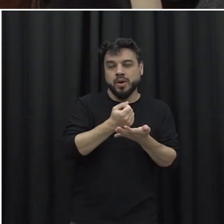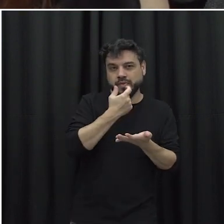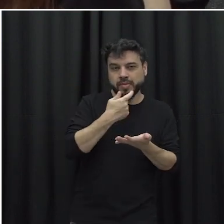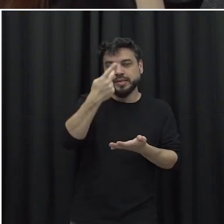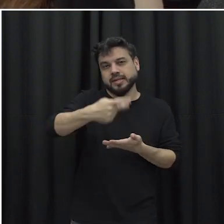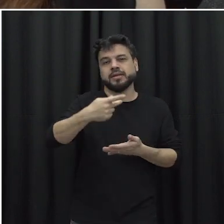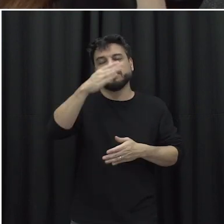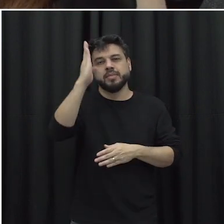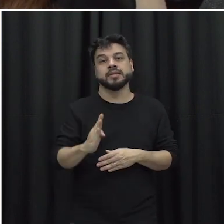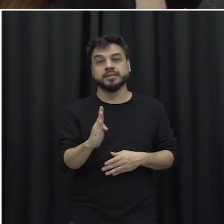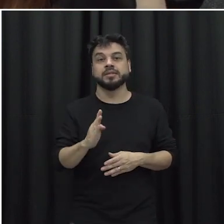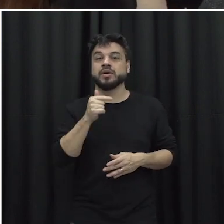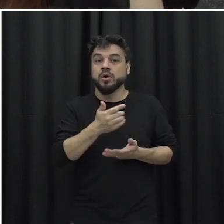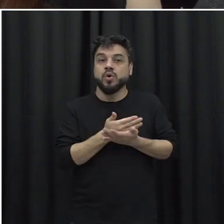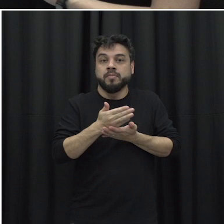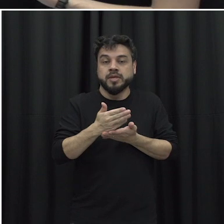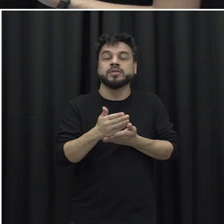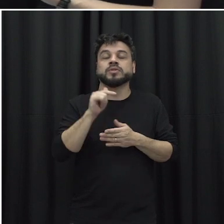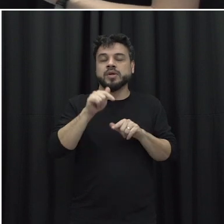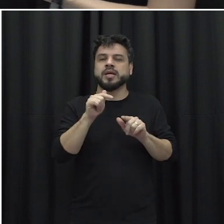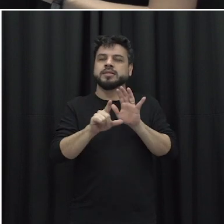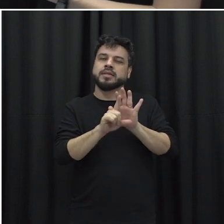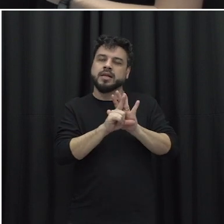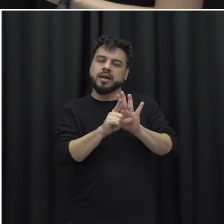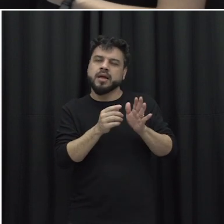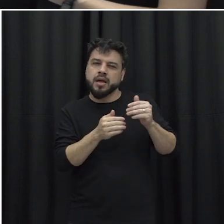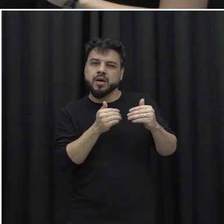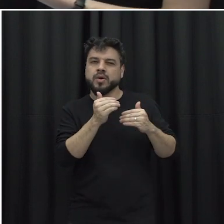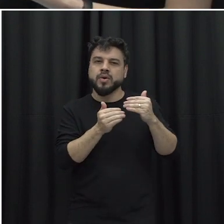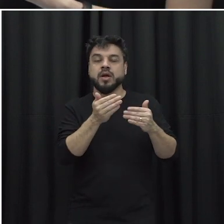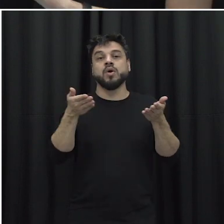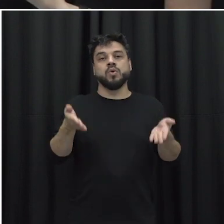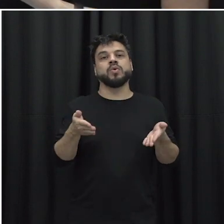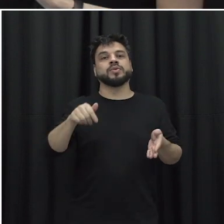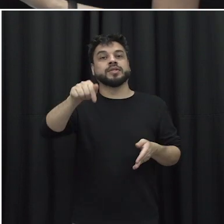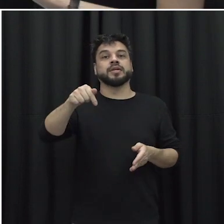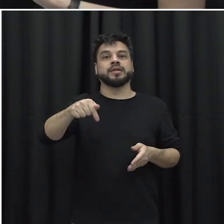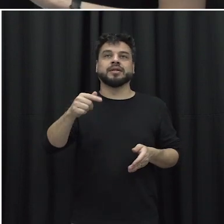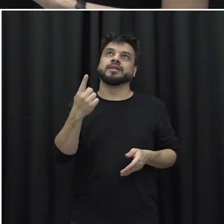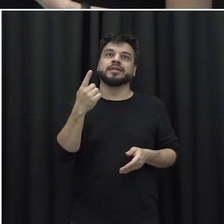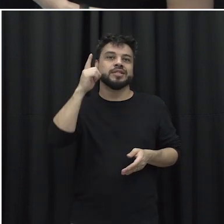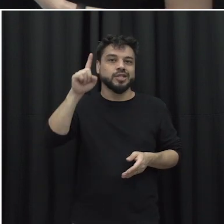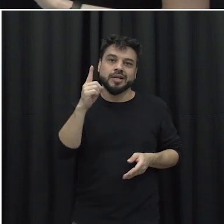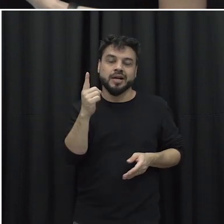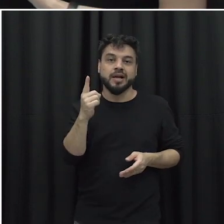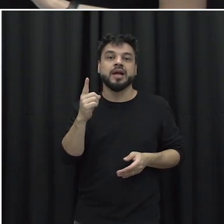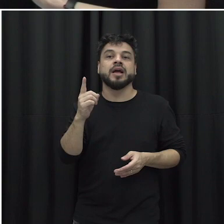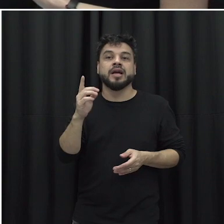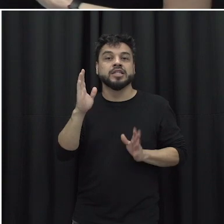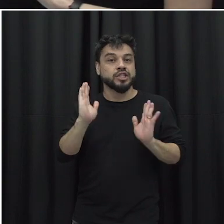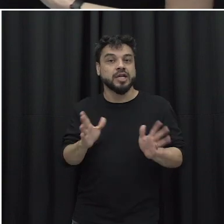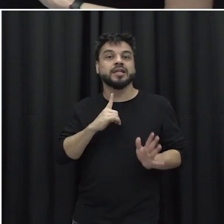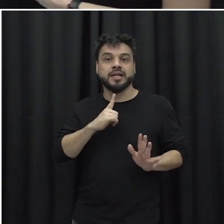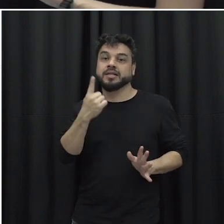partir dessa legislação, dessa RDC, hoje, né, na data de hoje, 18 produtos